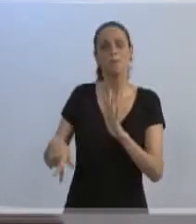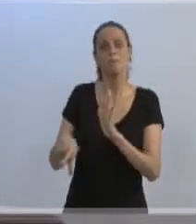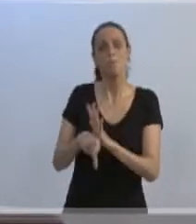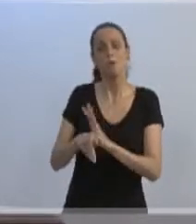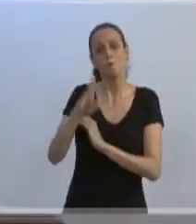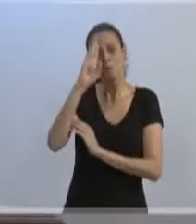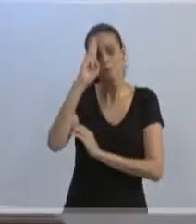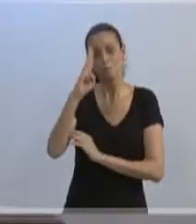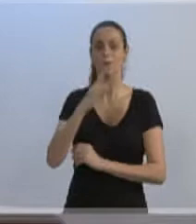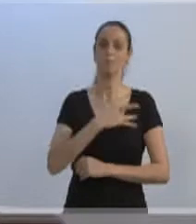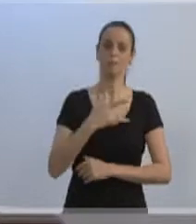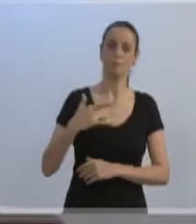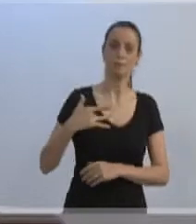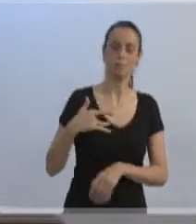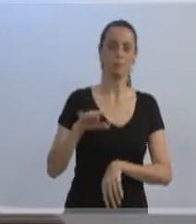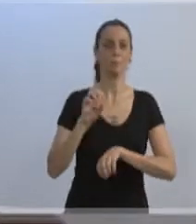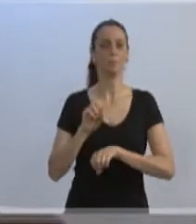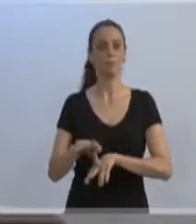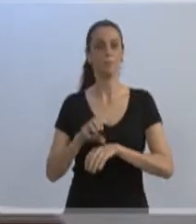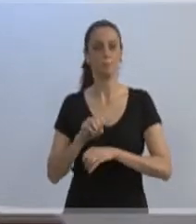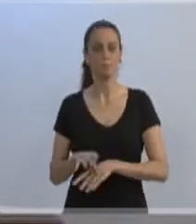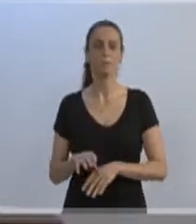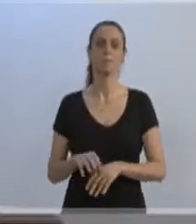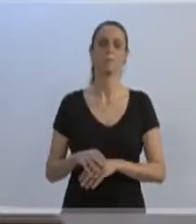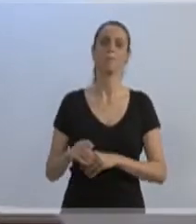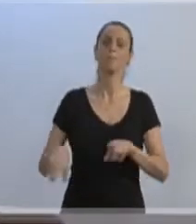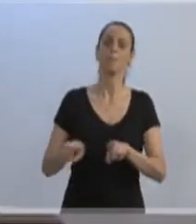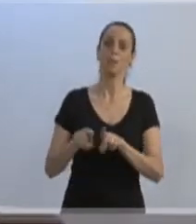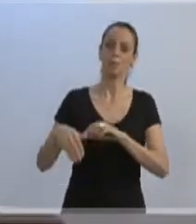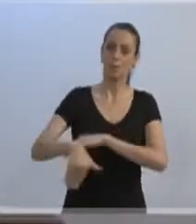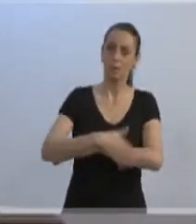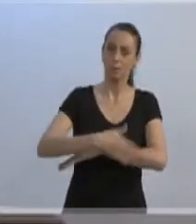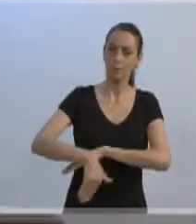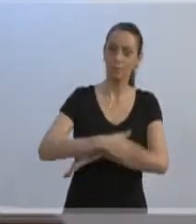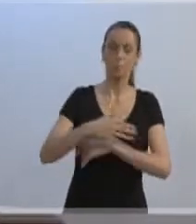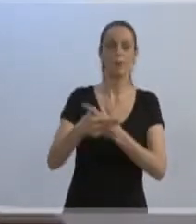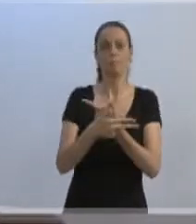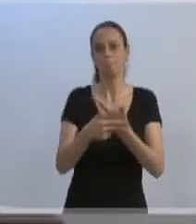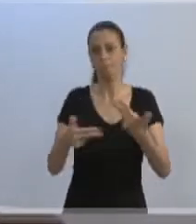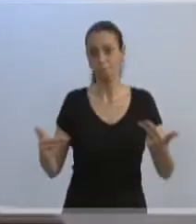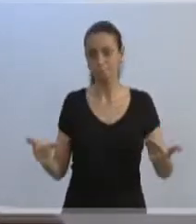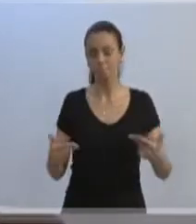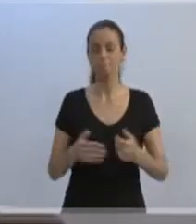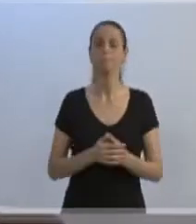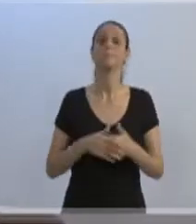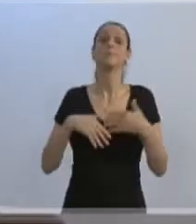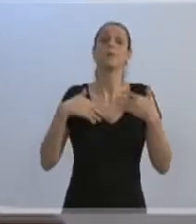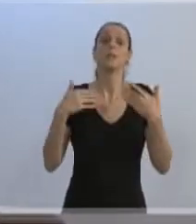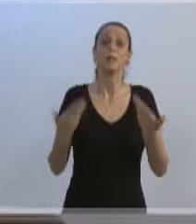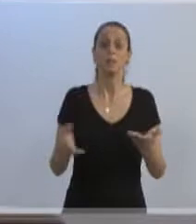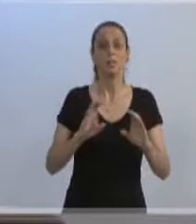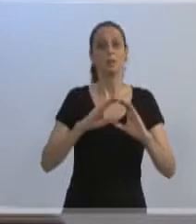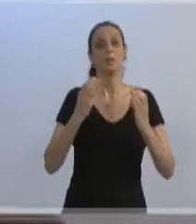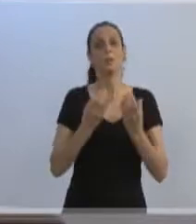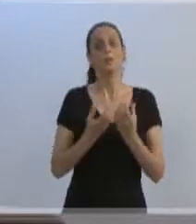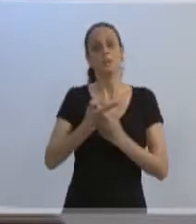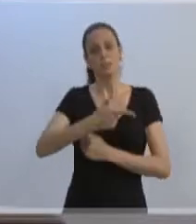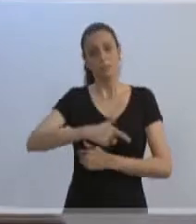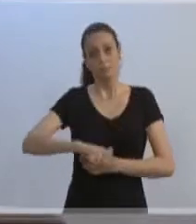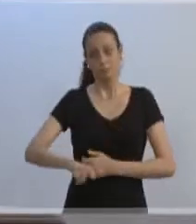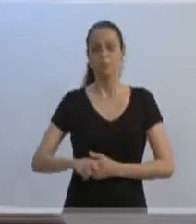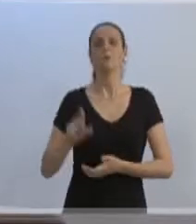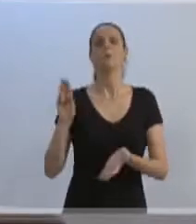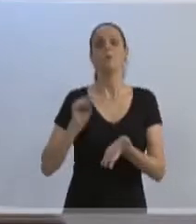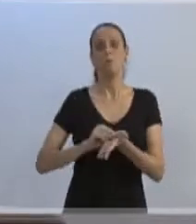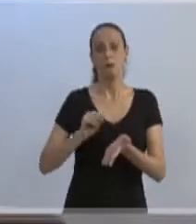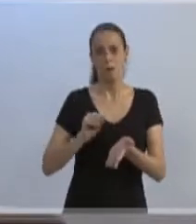saúde sistema viário da cidade e aí fica a comunidade inclusive sem esses recursos